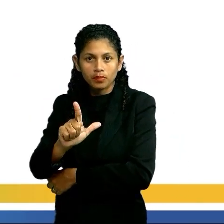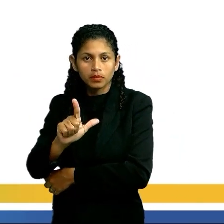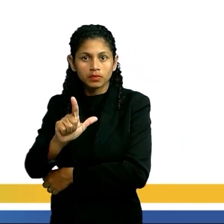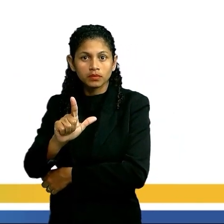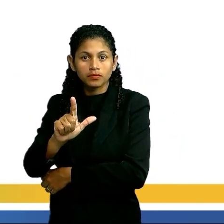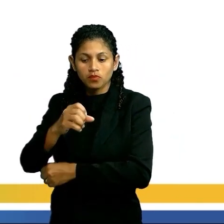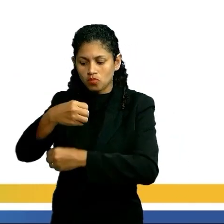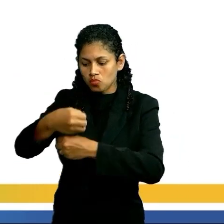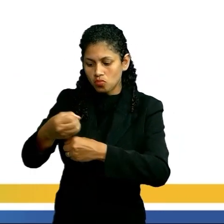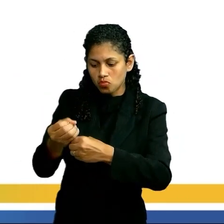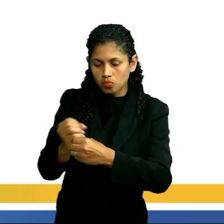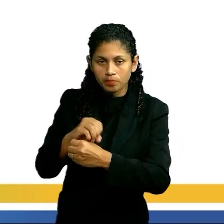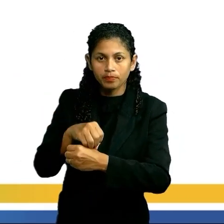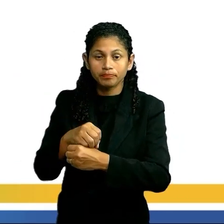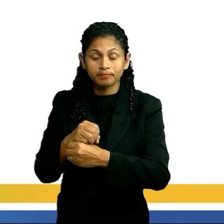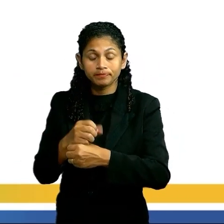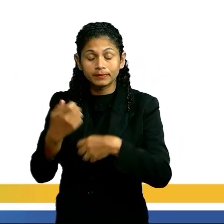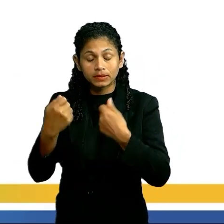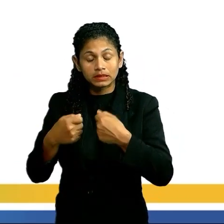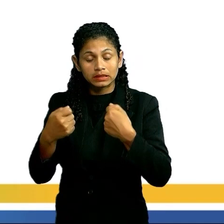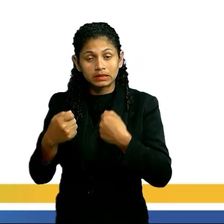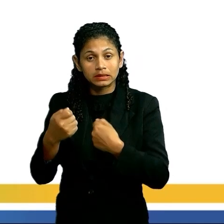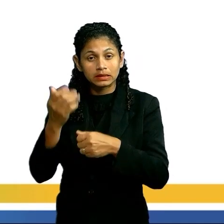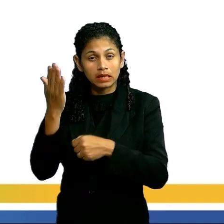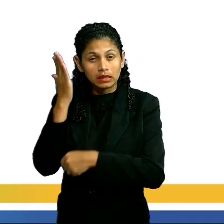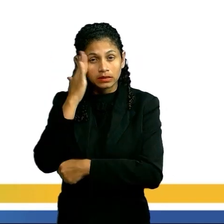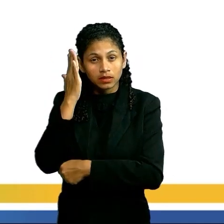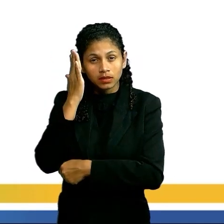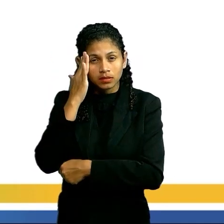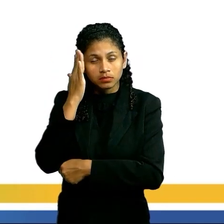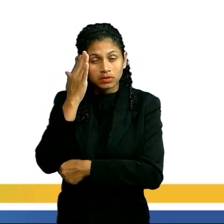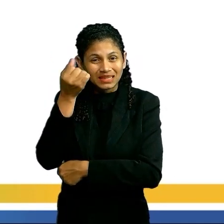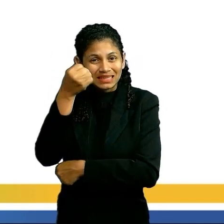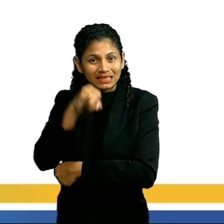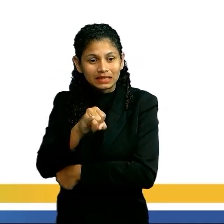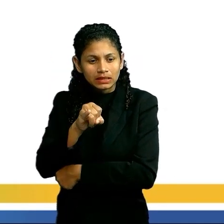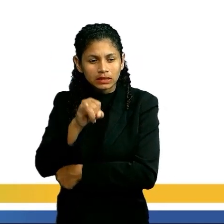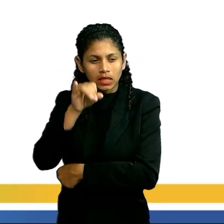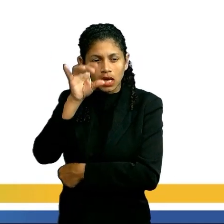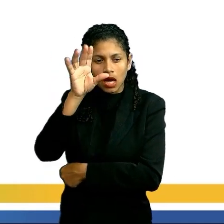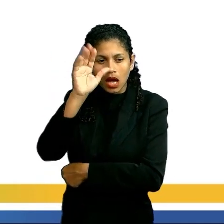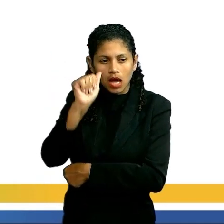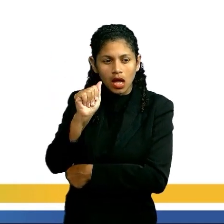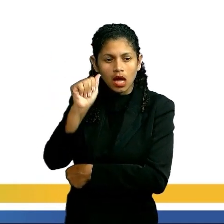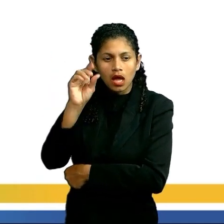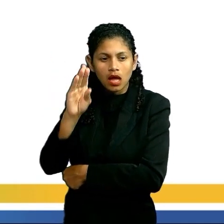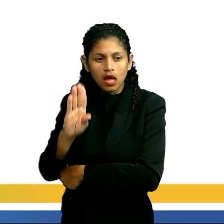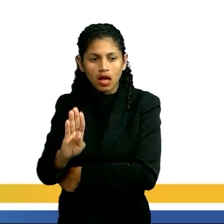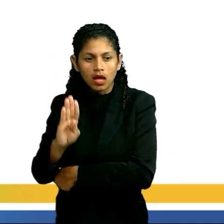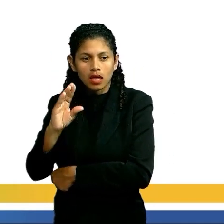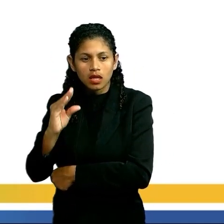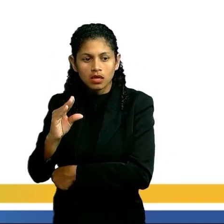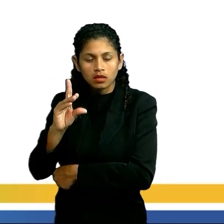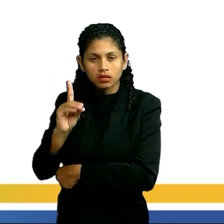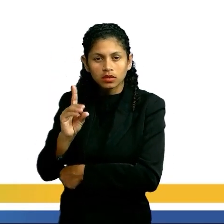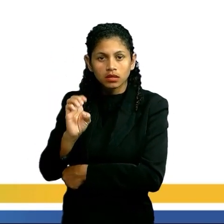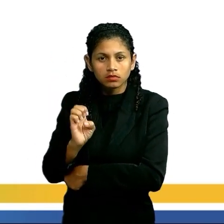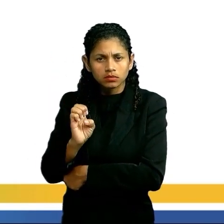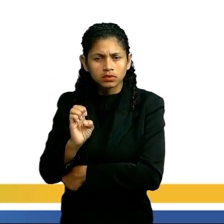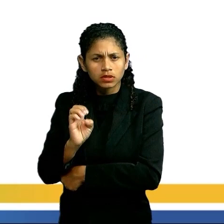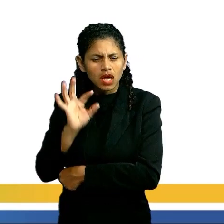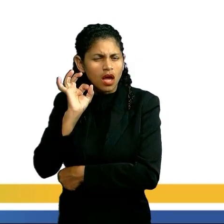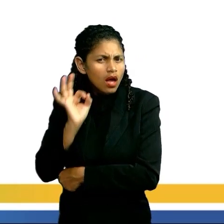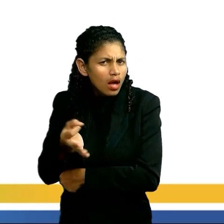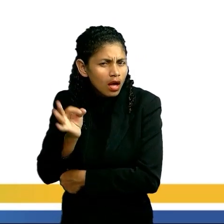se cada item desse é verdadeiro ou falso, nós vamos ter que fazer alguns cálculos que é para checar, por